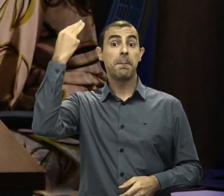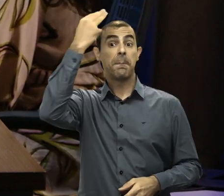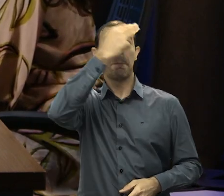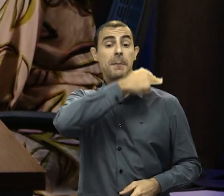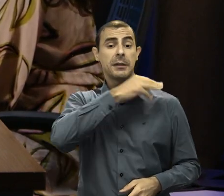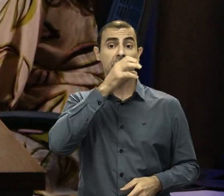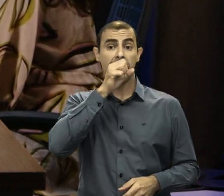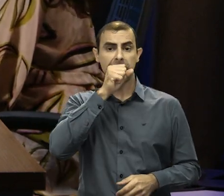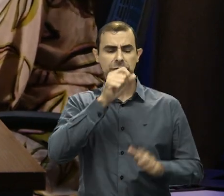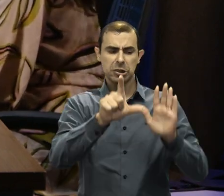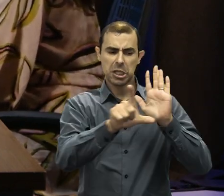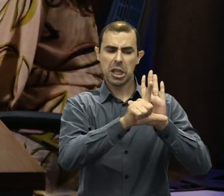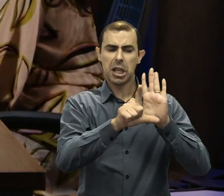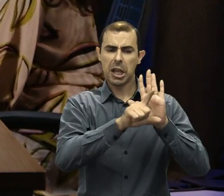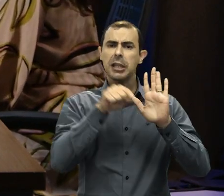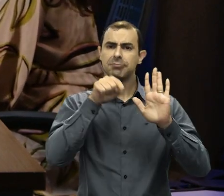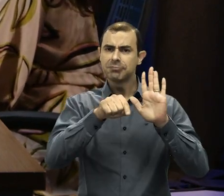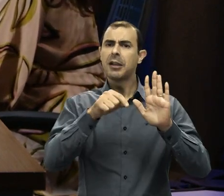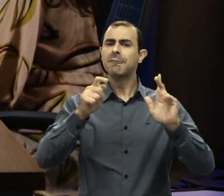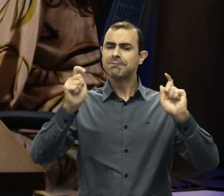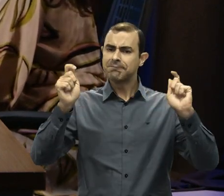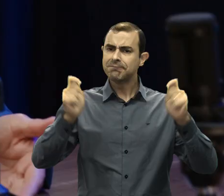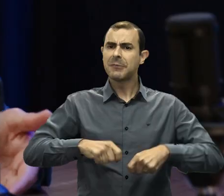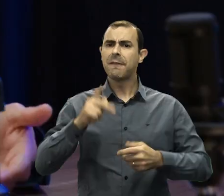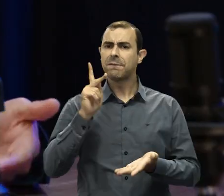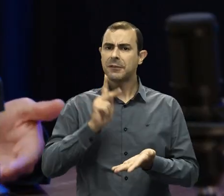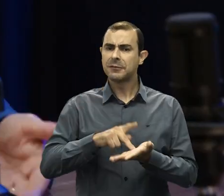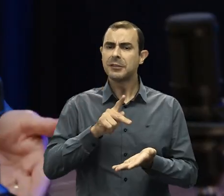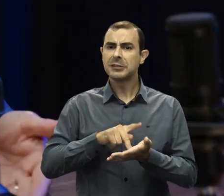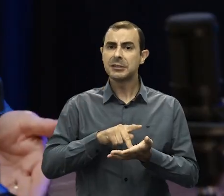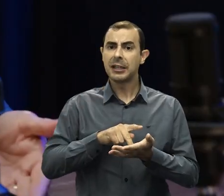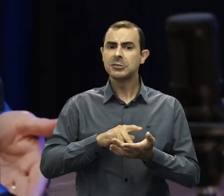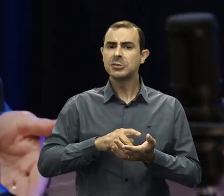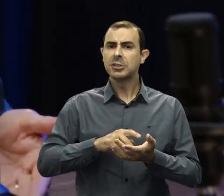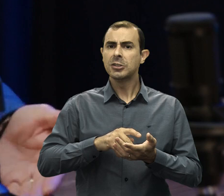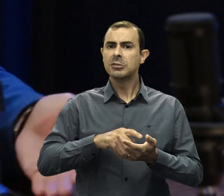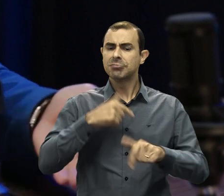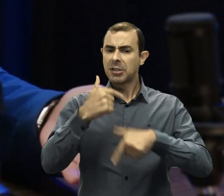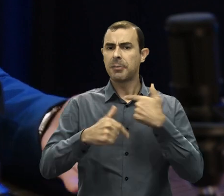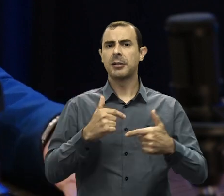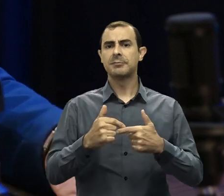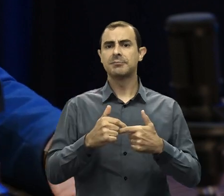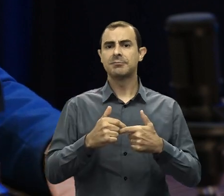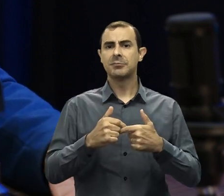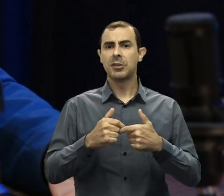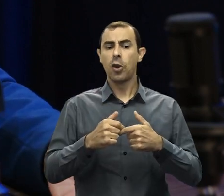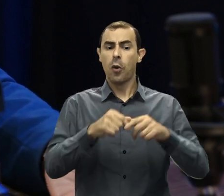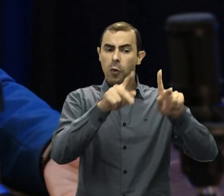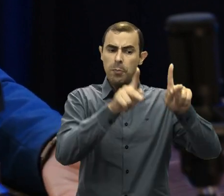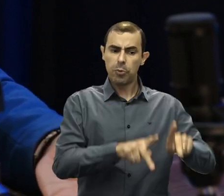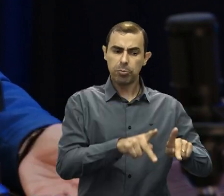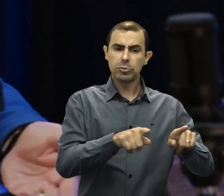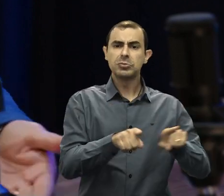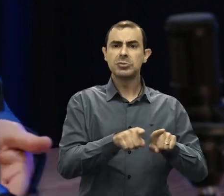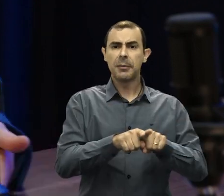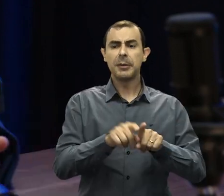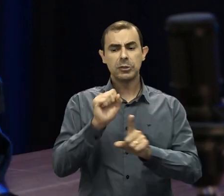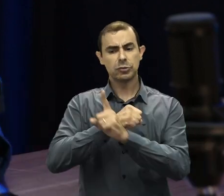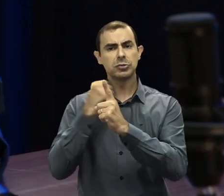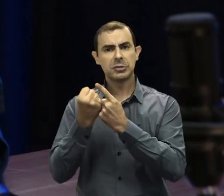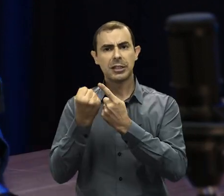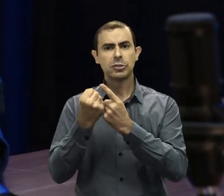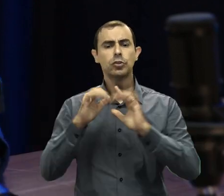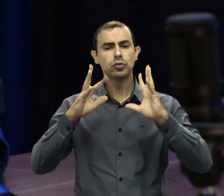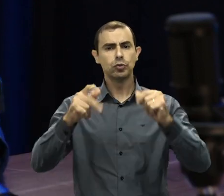que é aplicável, que as pessoas aplicam, tanto na esfera pública quanto na esfera